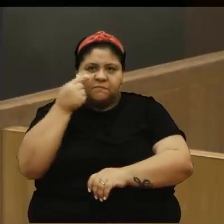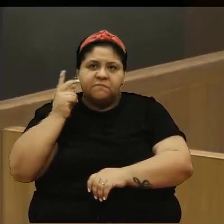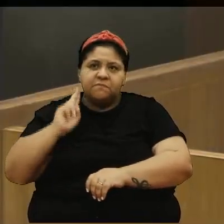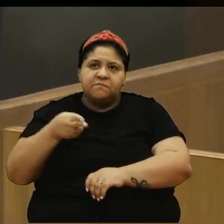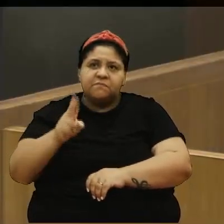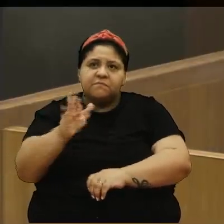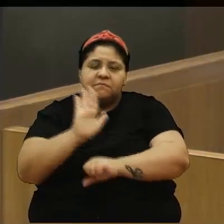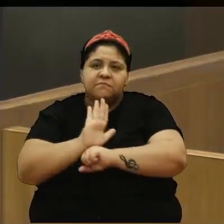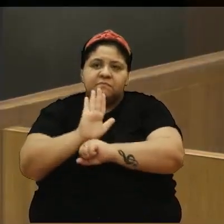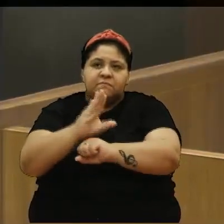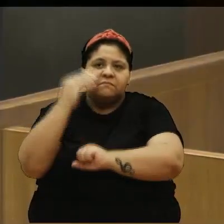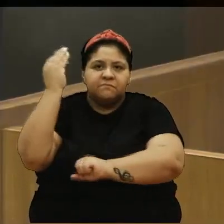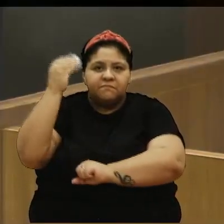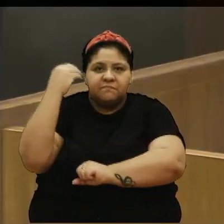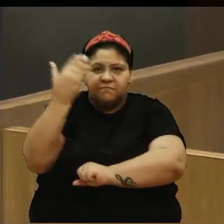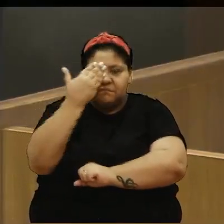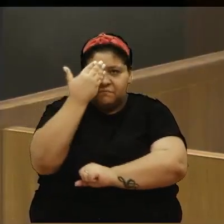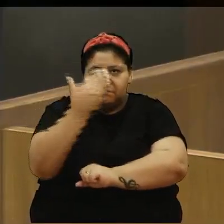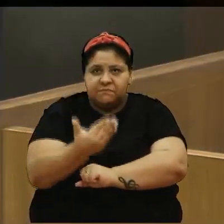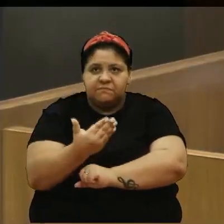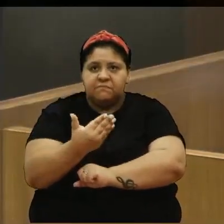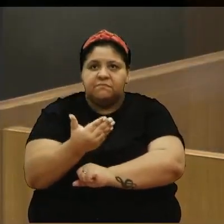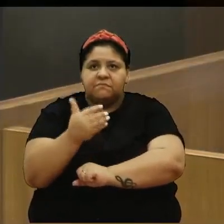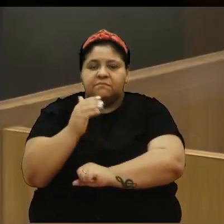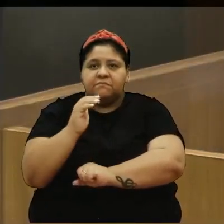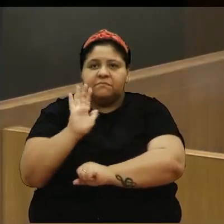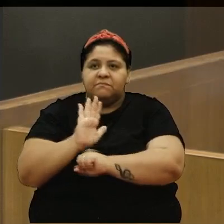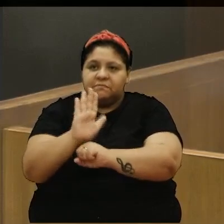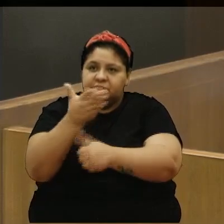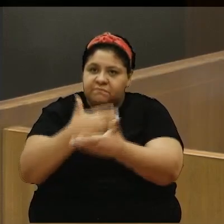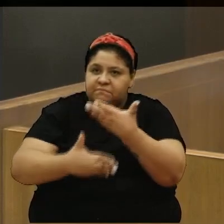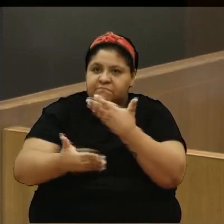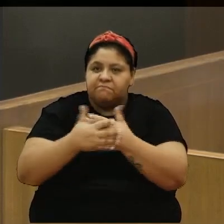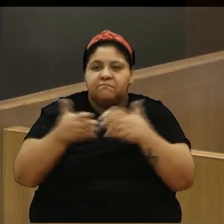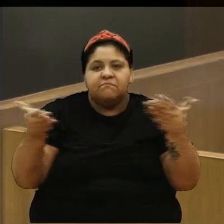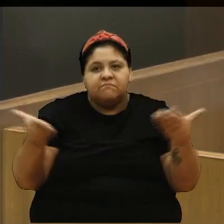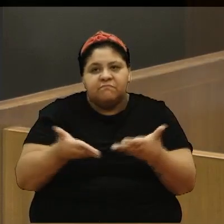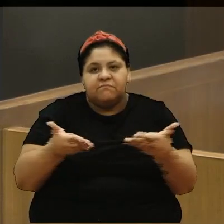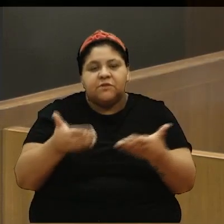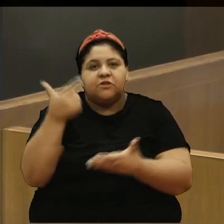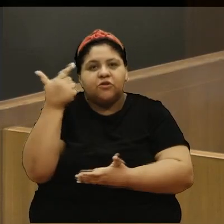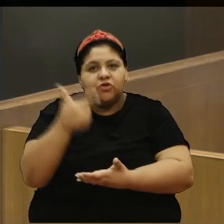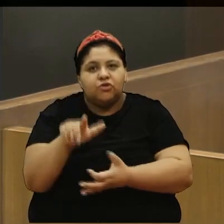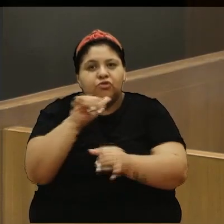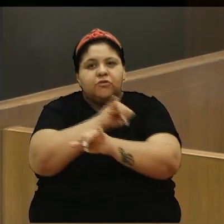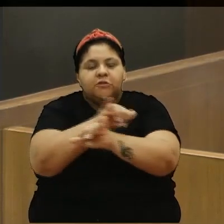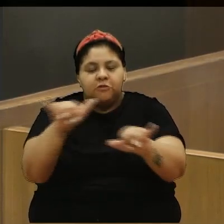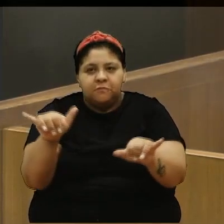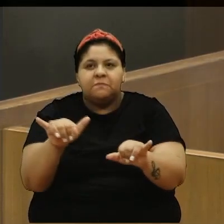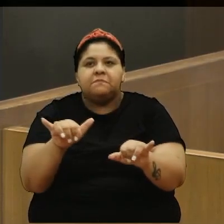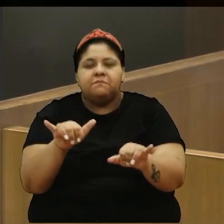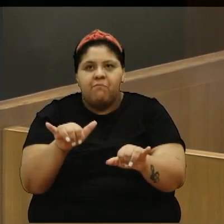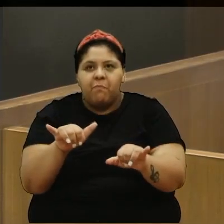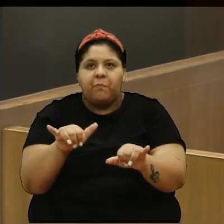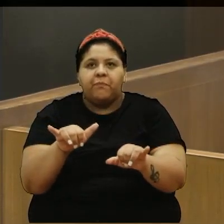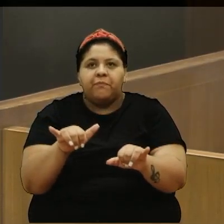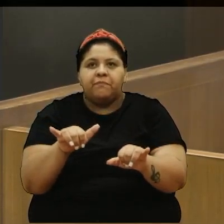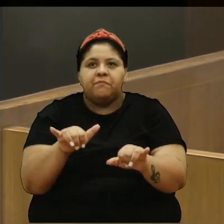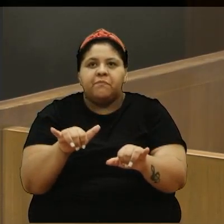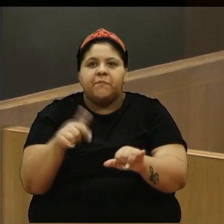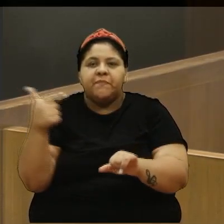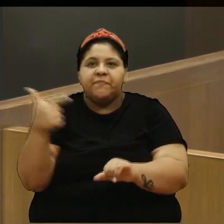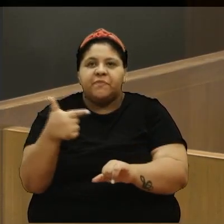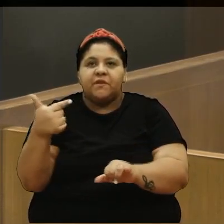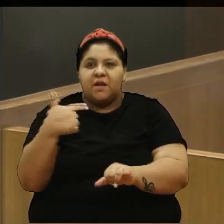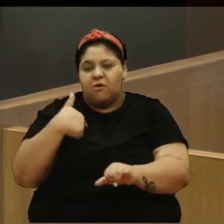contribuindo com sua experiência. Obrigado pela colaboração dos vereadores. E fica, então, né, mais uma mensagem aqui a nível de vice-líder